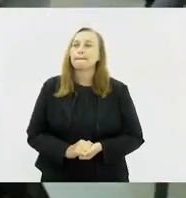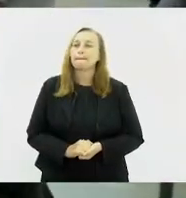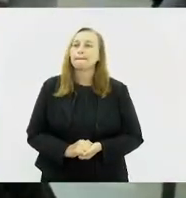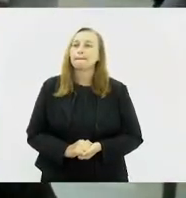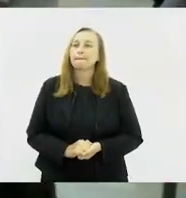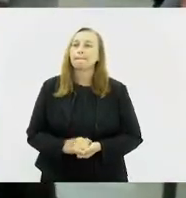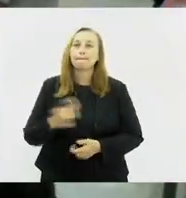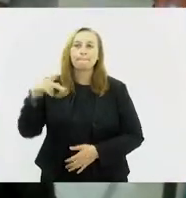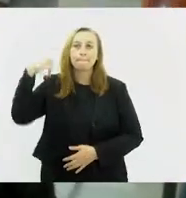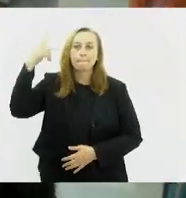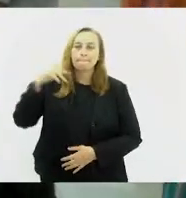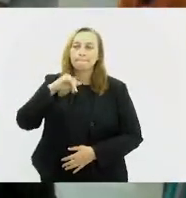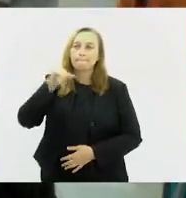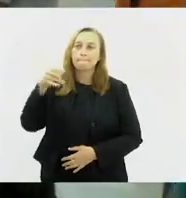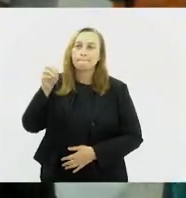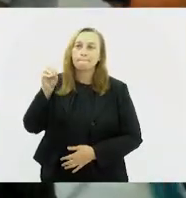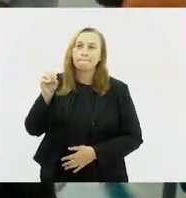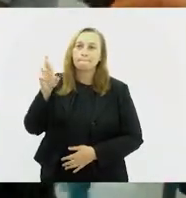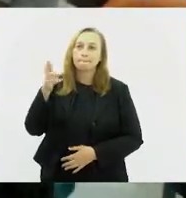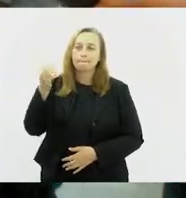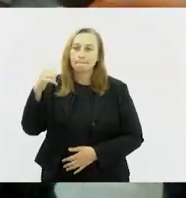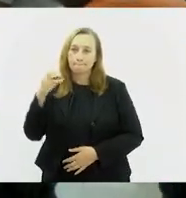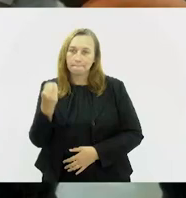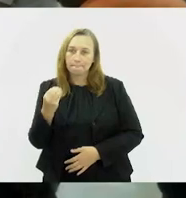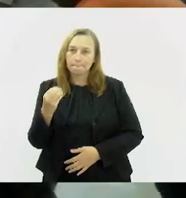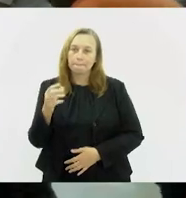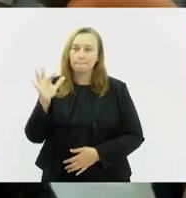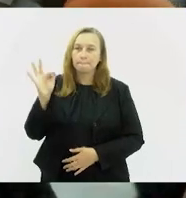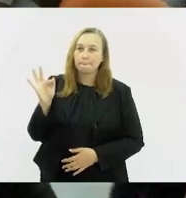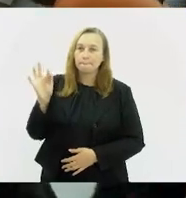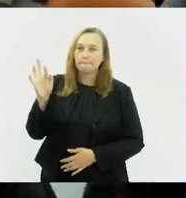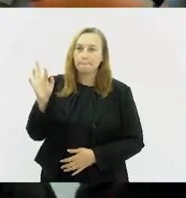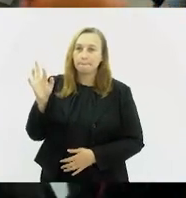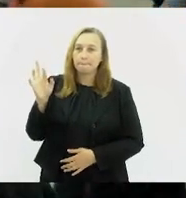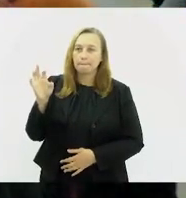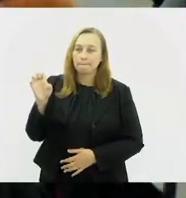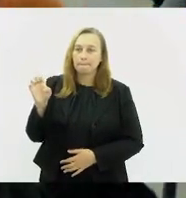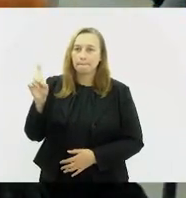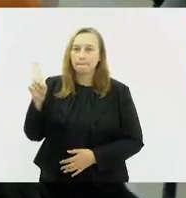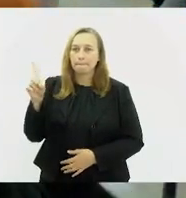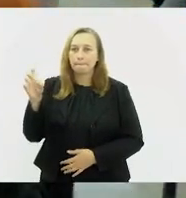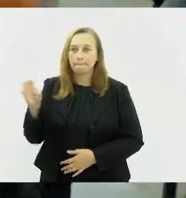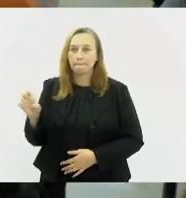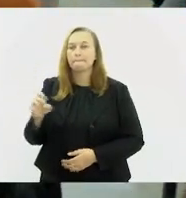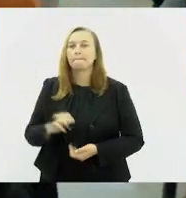Vereador Jorginho Fued, vereador aqui da casa, de Volta Redonda.